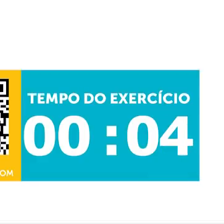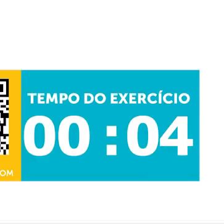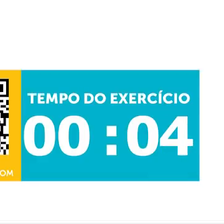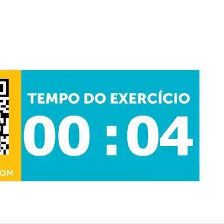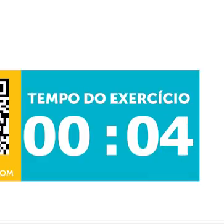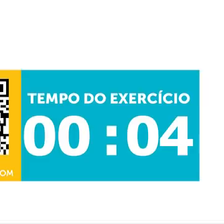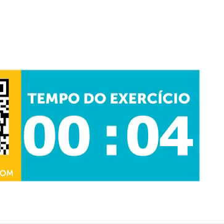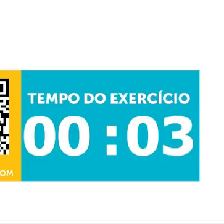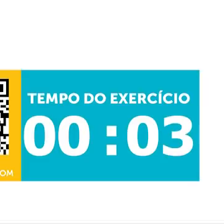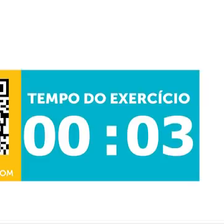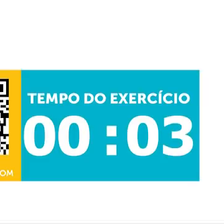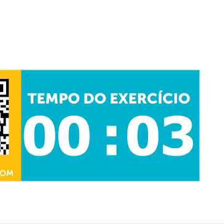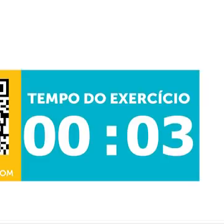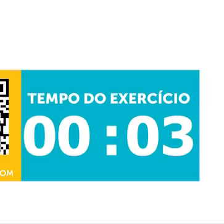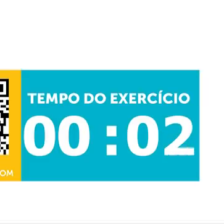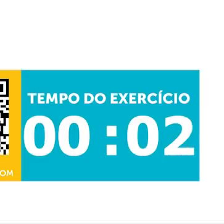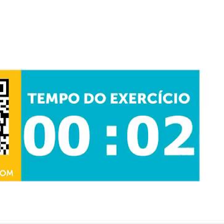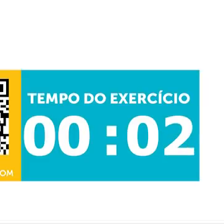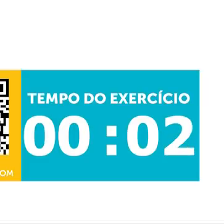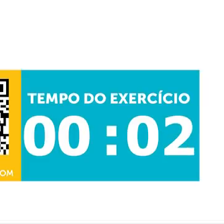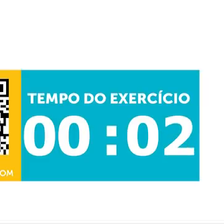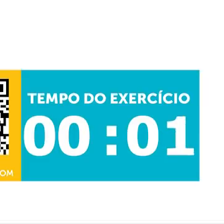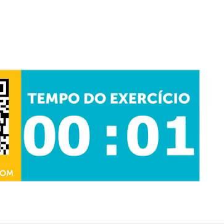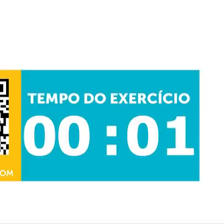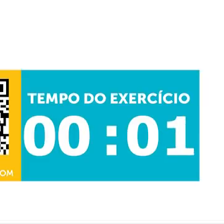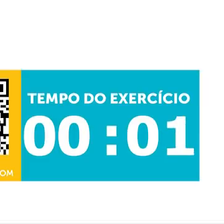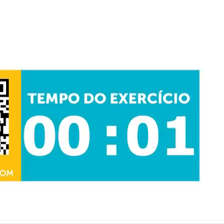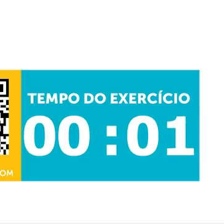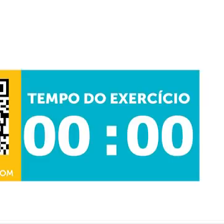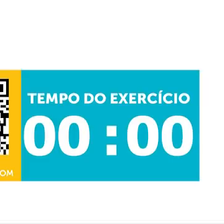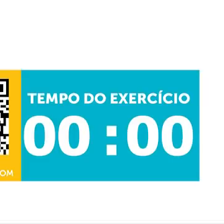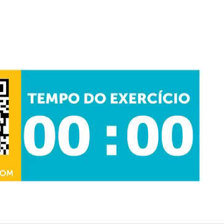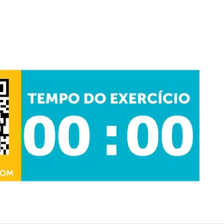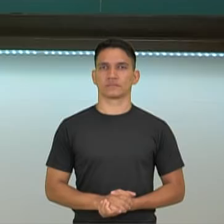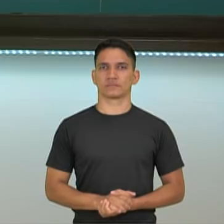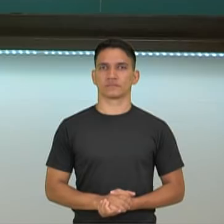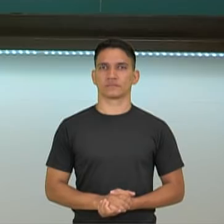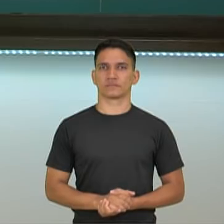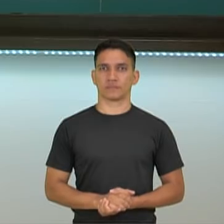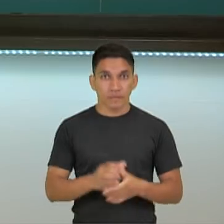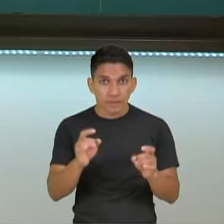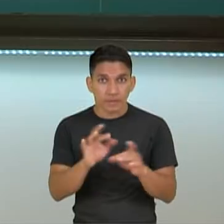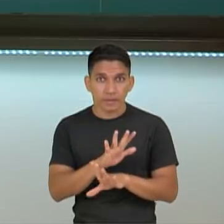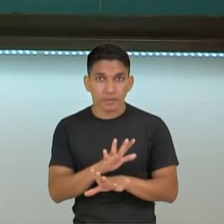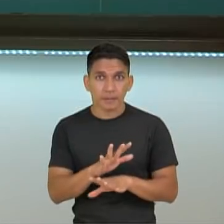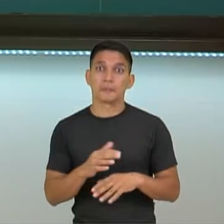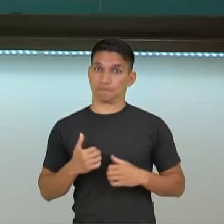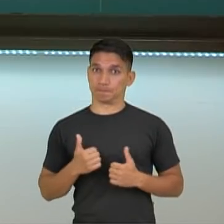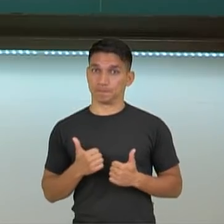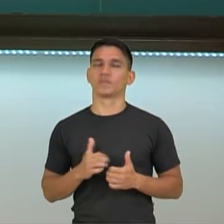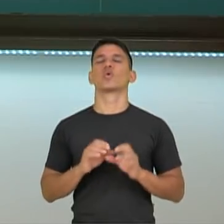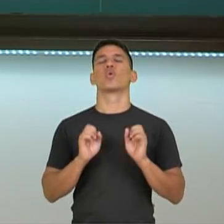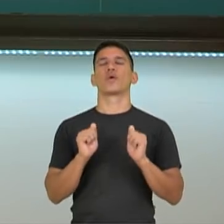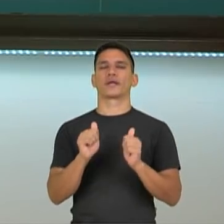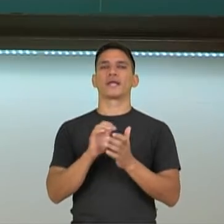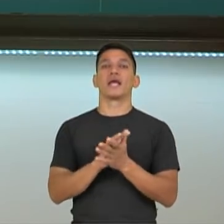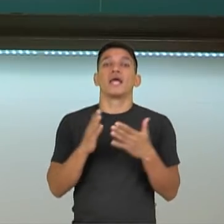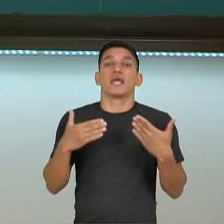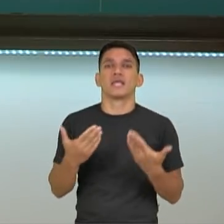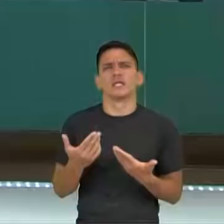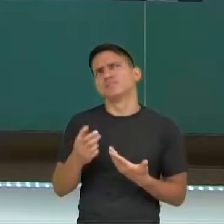dados que estão faltando. Então, uma coluna tem os números romanos e na outra coluna o nosso sistema de